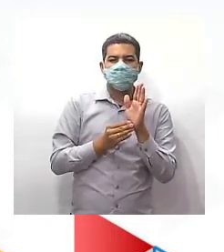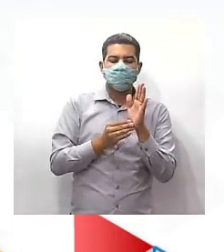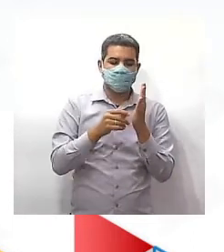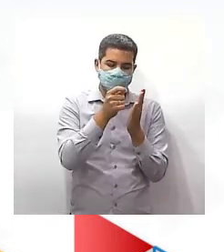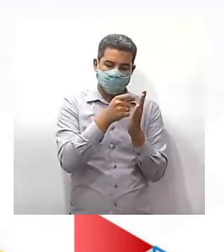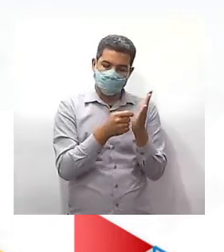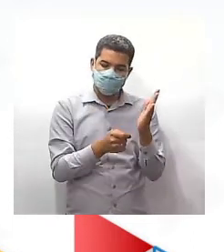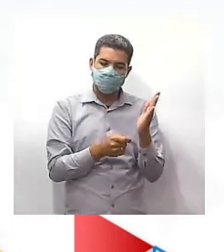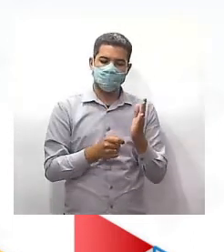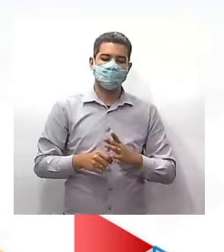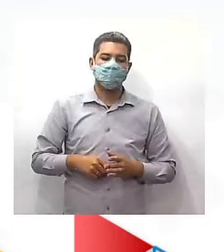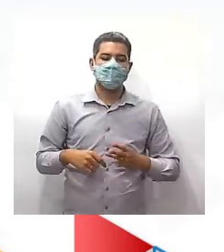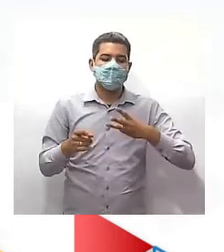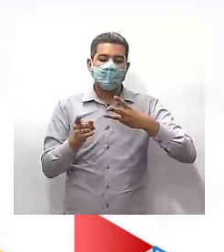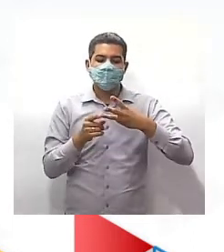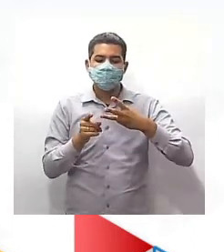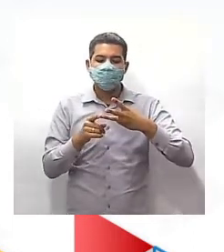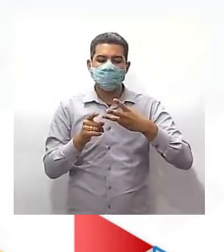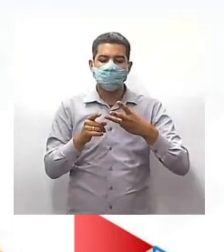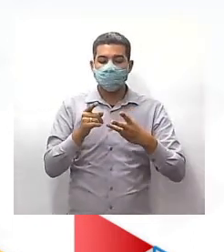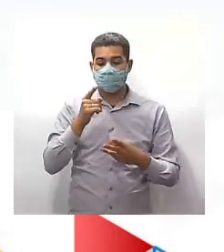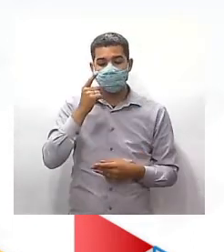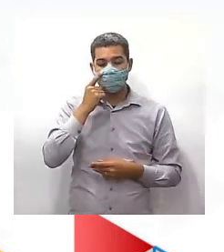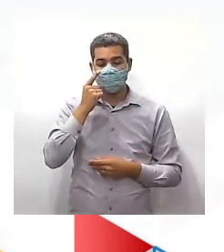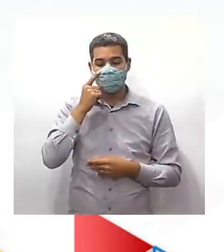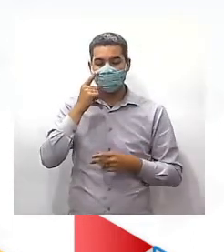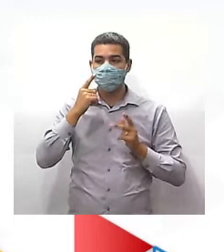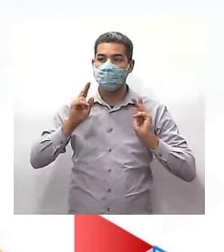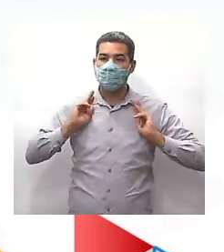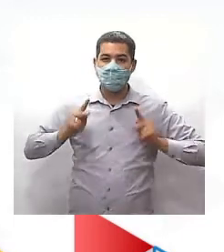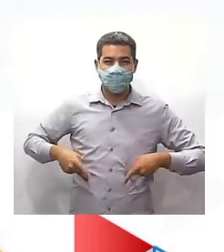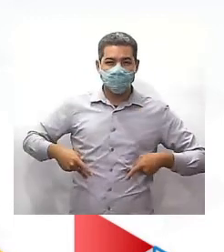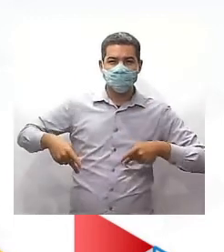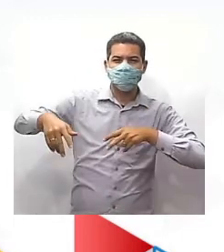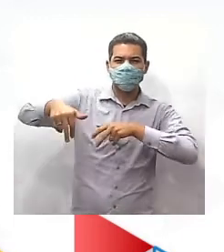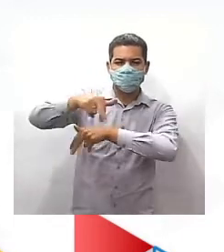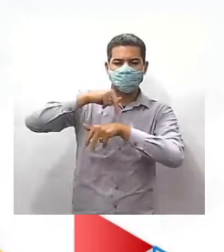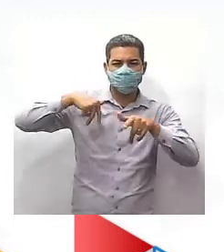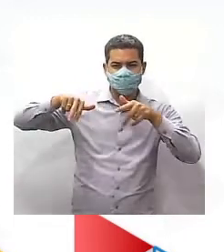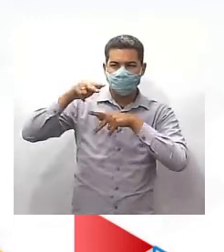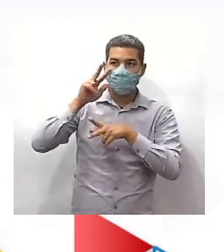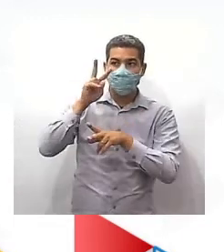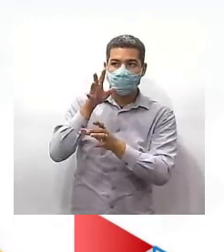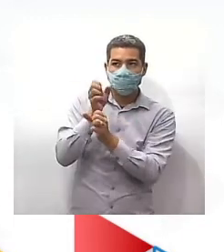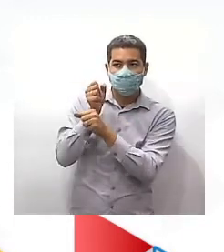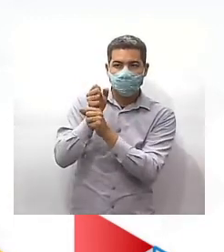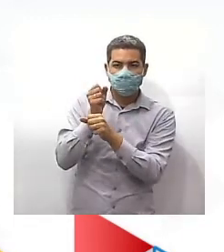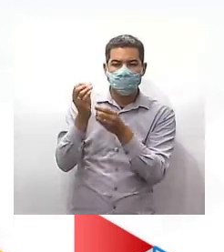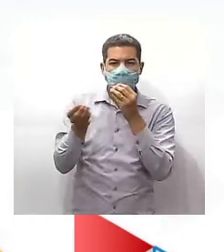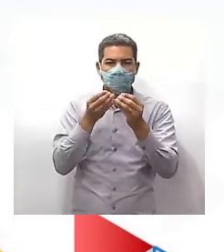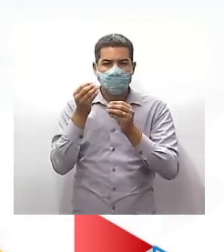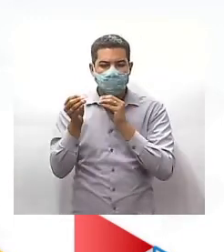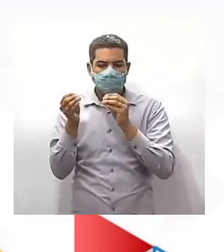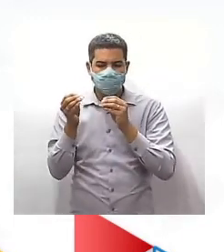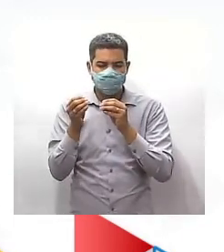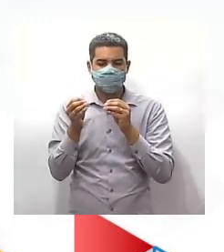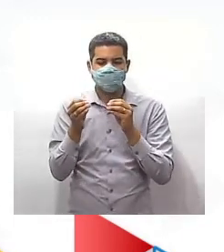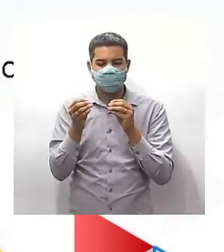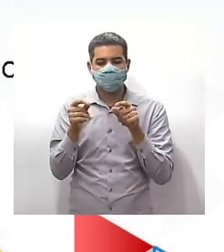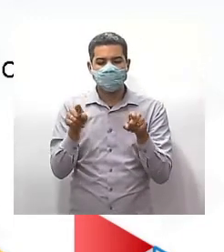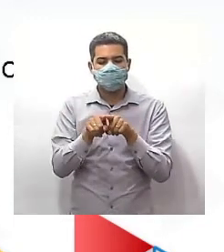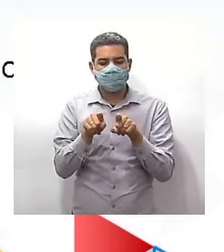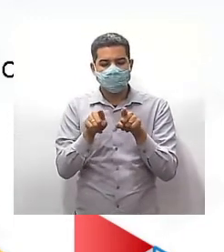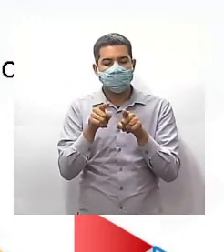dados. Terceiro, a estimativa dos parâmetros da população e determinação da precisão dessa